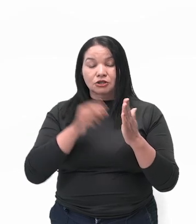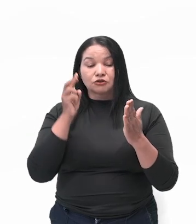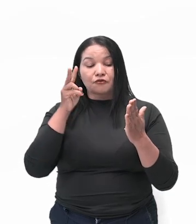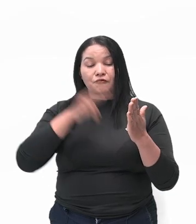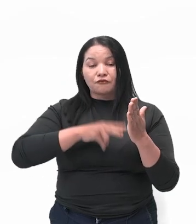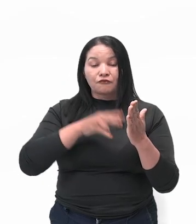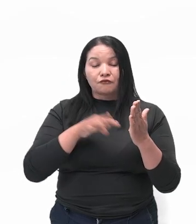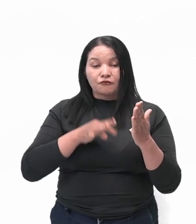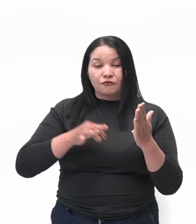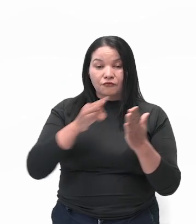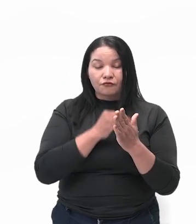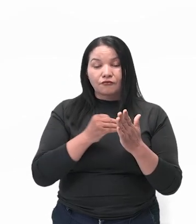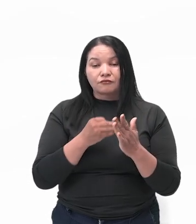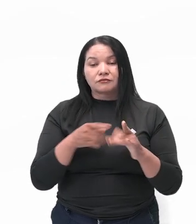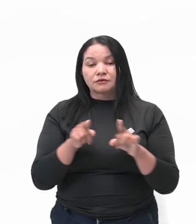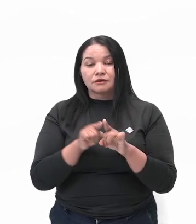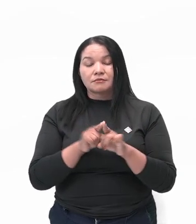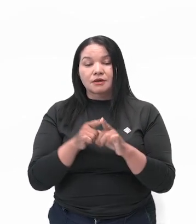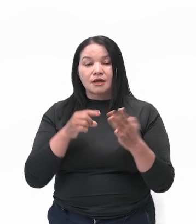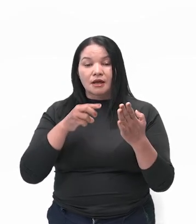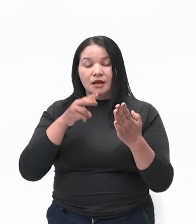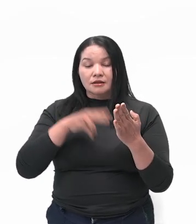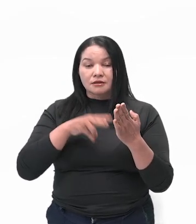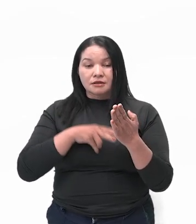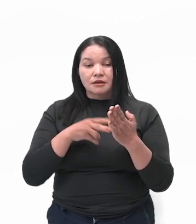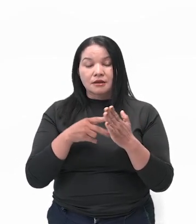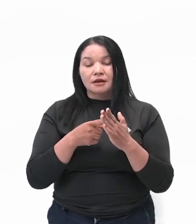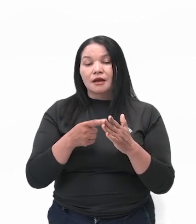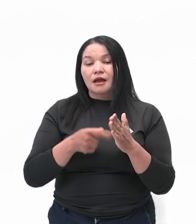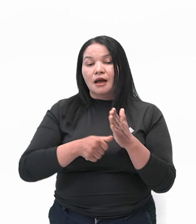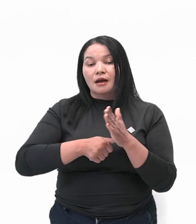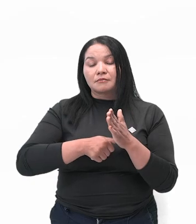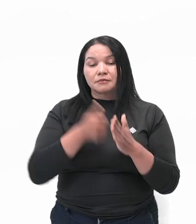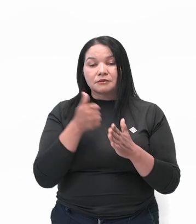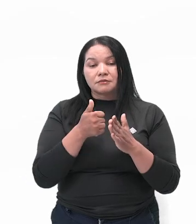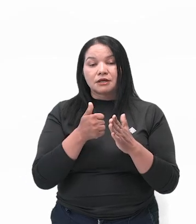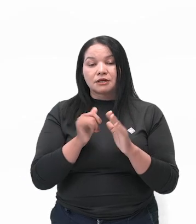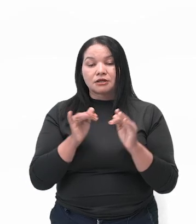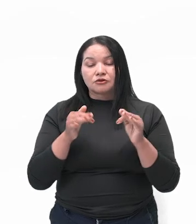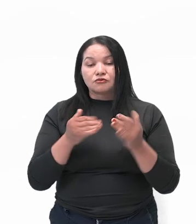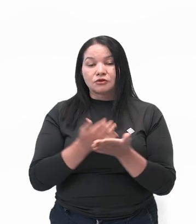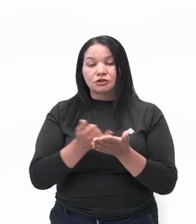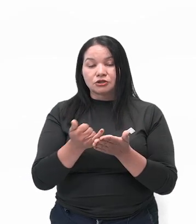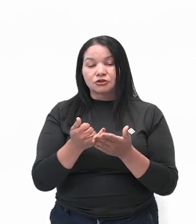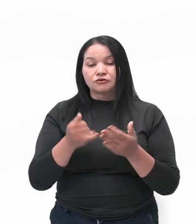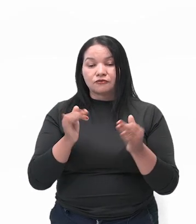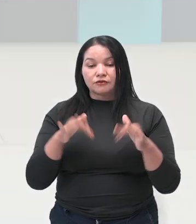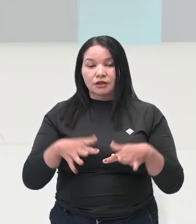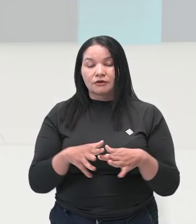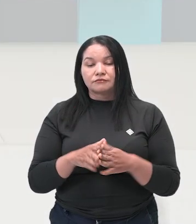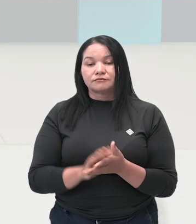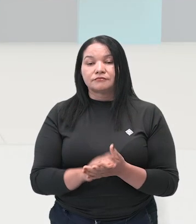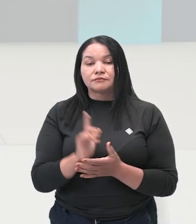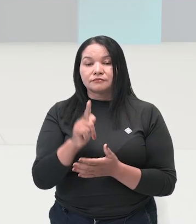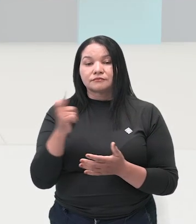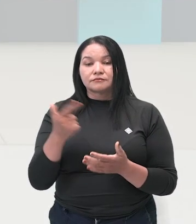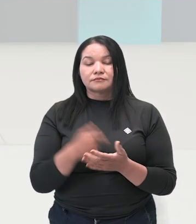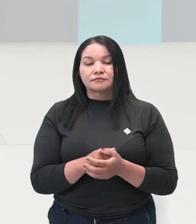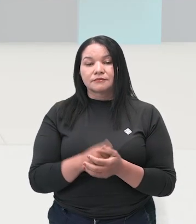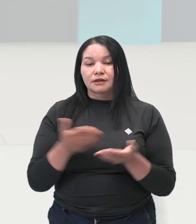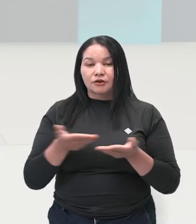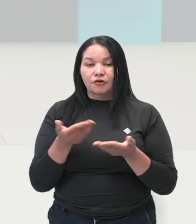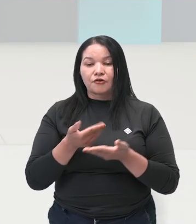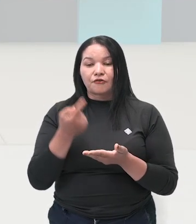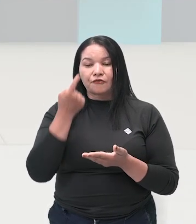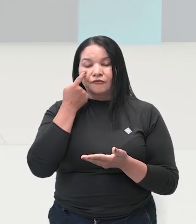né? Leio as primeiras frases e as últimas, ok? Vamos para mais um. Nós temos agora